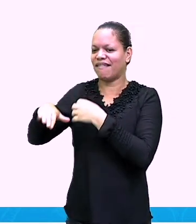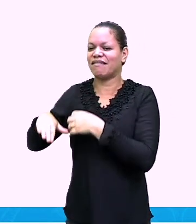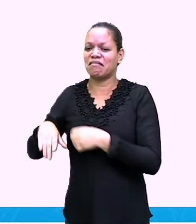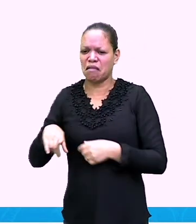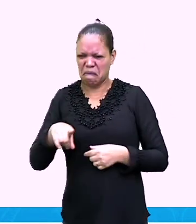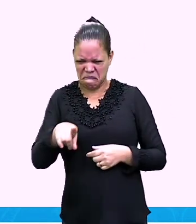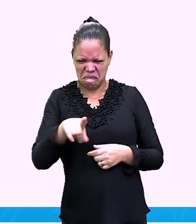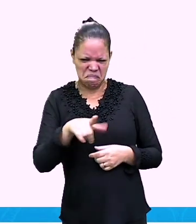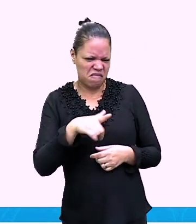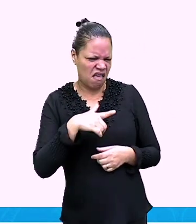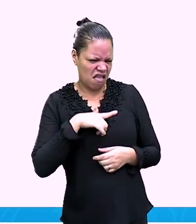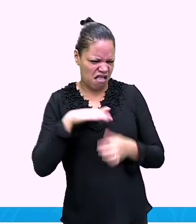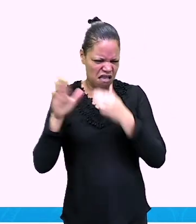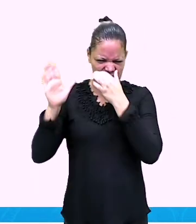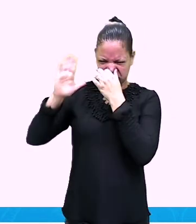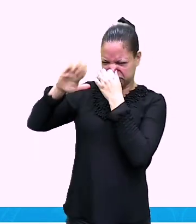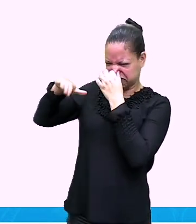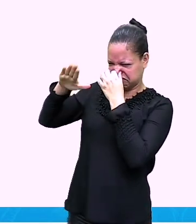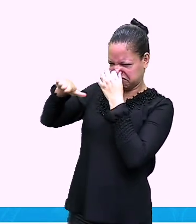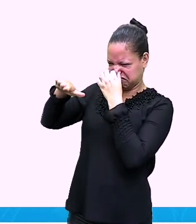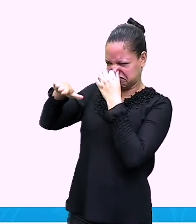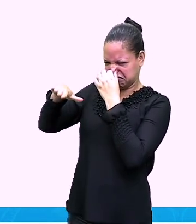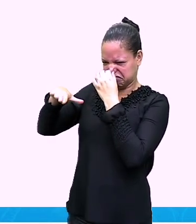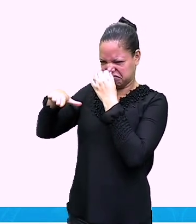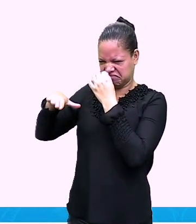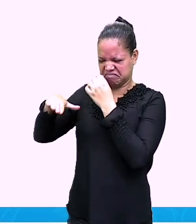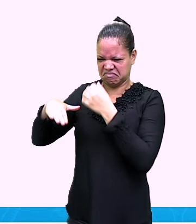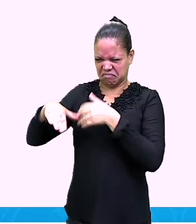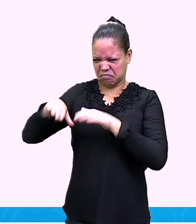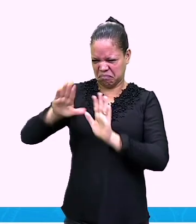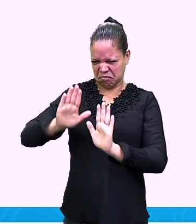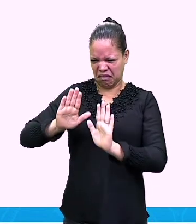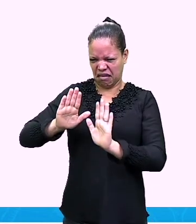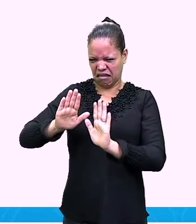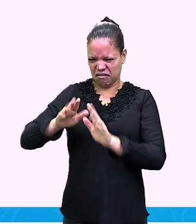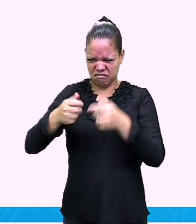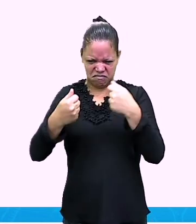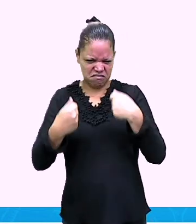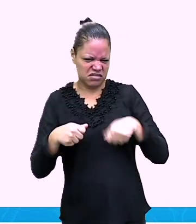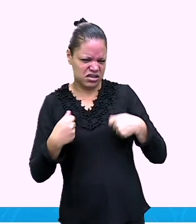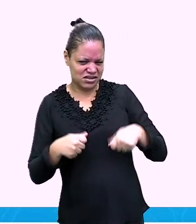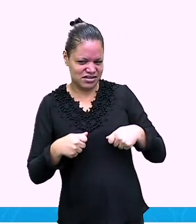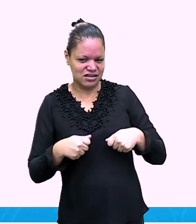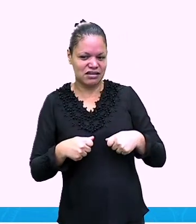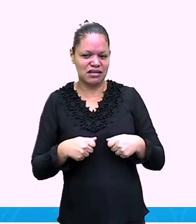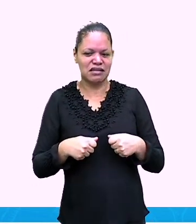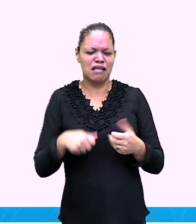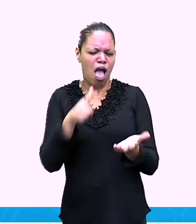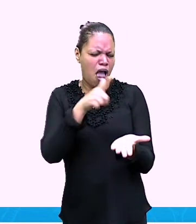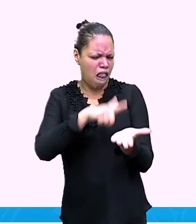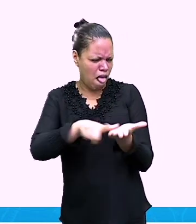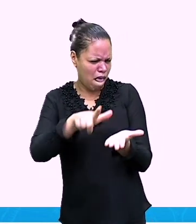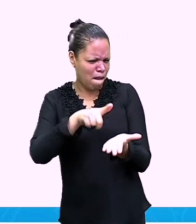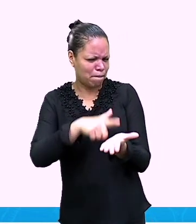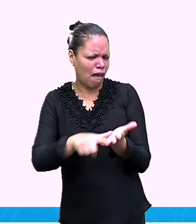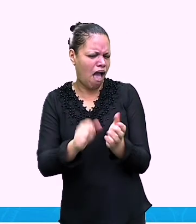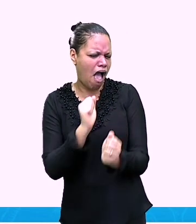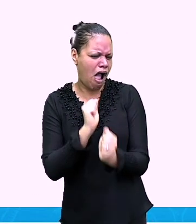em casa? Pega no pé. Ai, meu Deus, vamos lavar o pezinho, né? Fica tudo cheiroso, ninguém merece chulé.